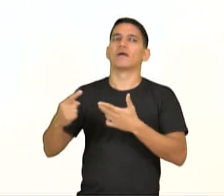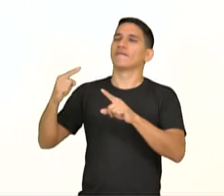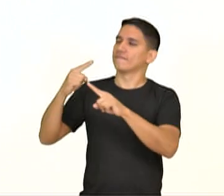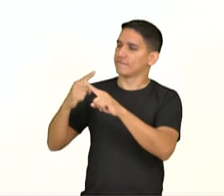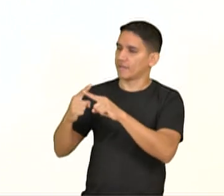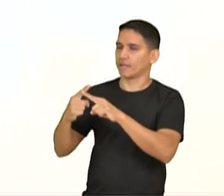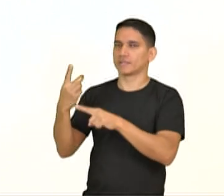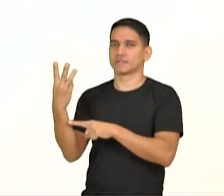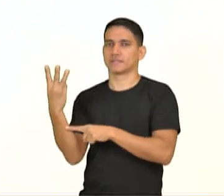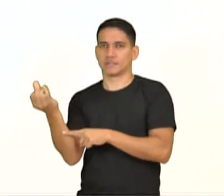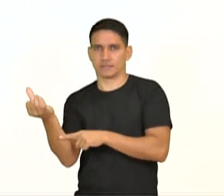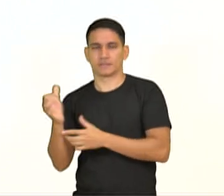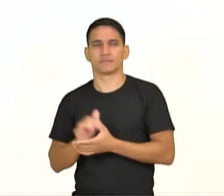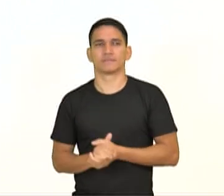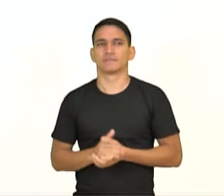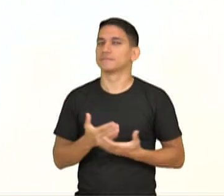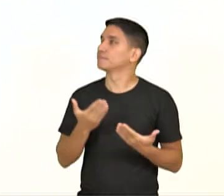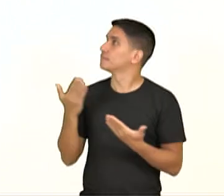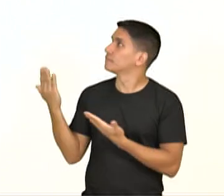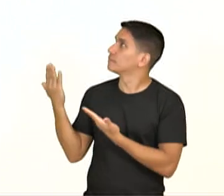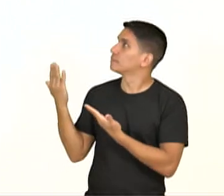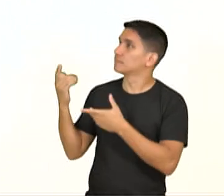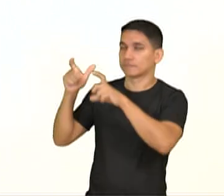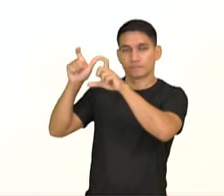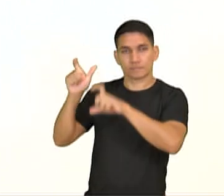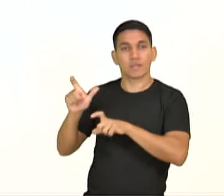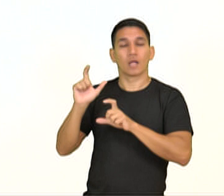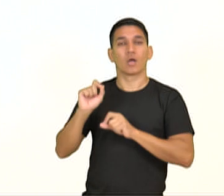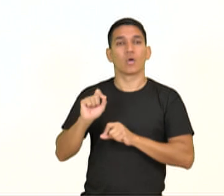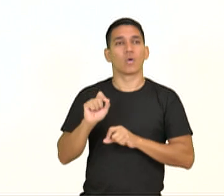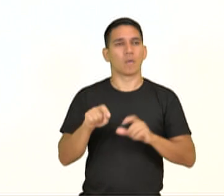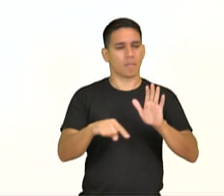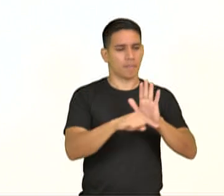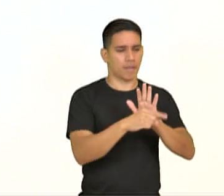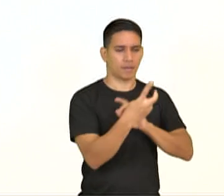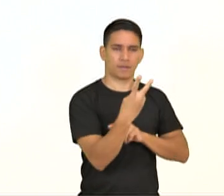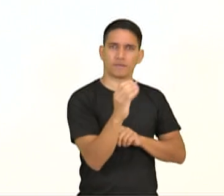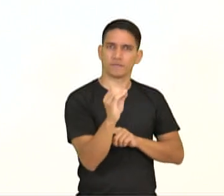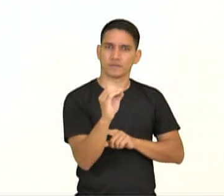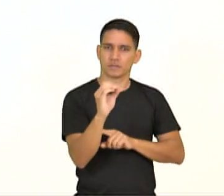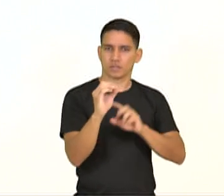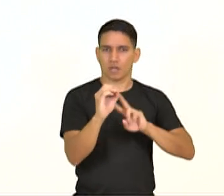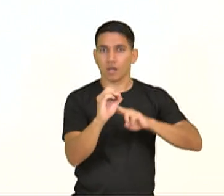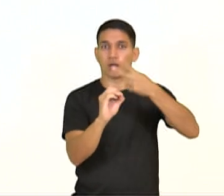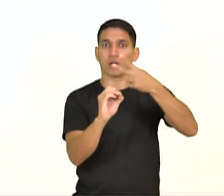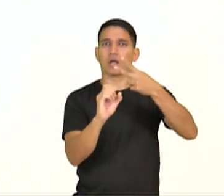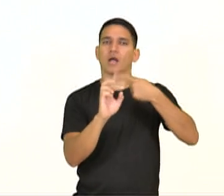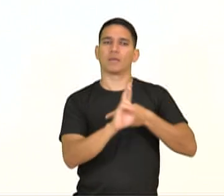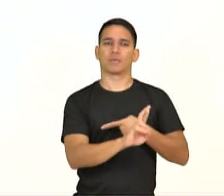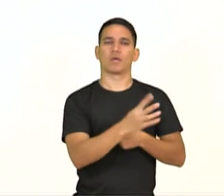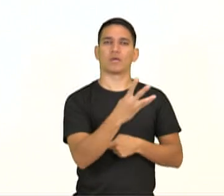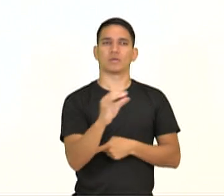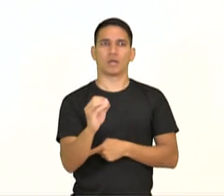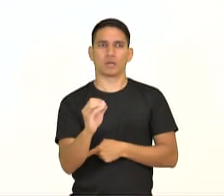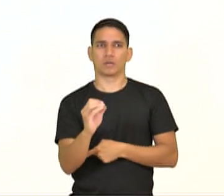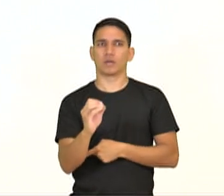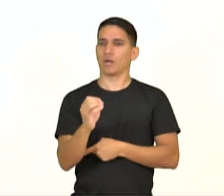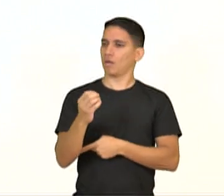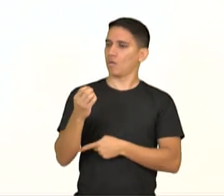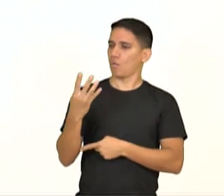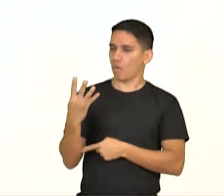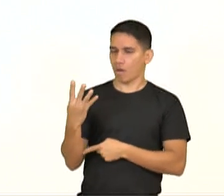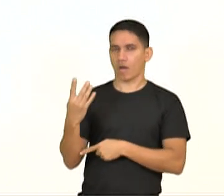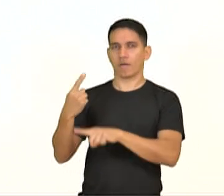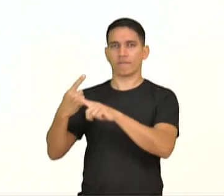menos 20 elevado ao quadrado é 400. Menos, 4 vezes 1 vezes 36